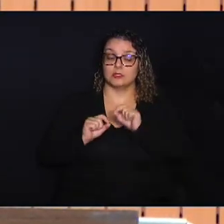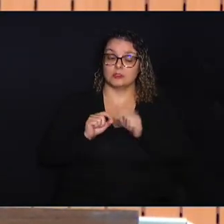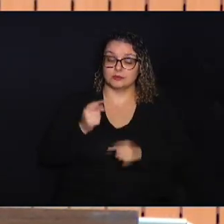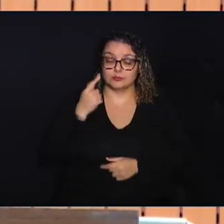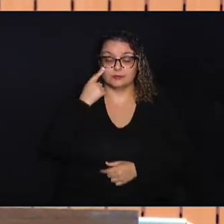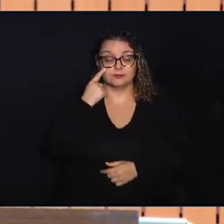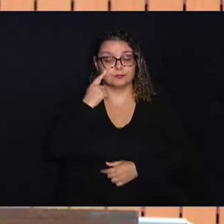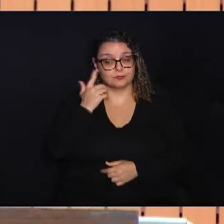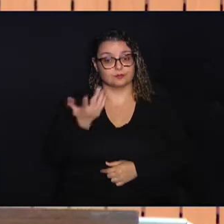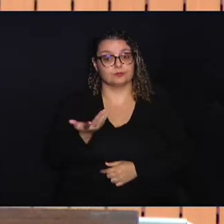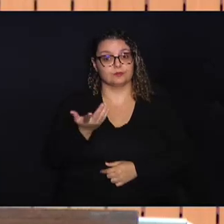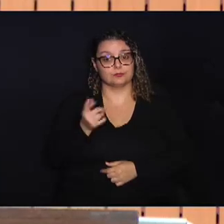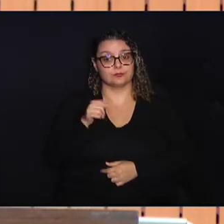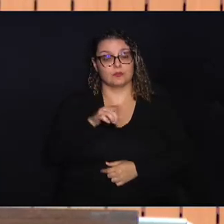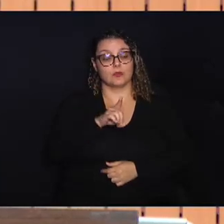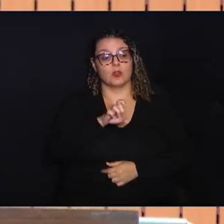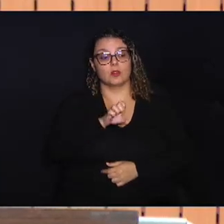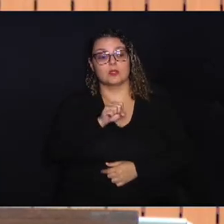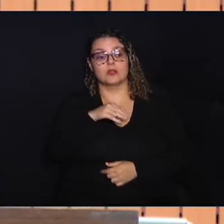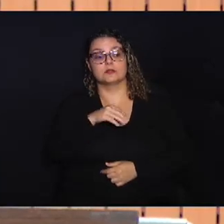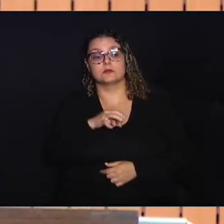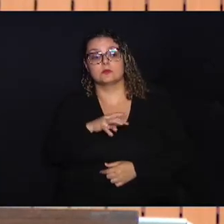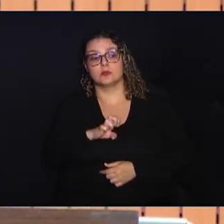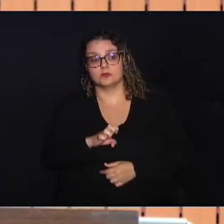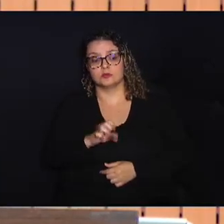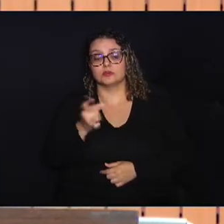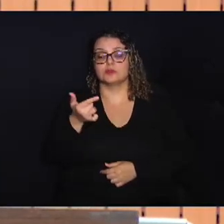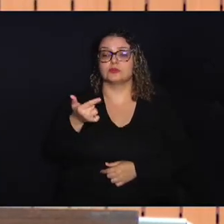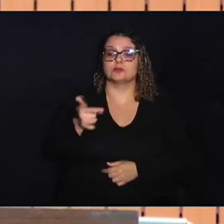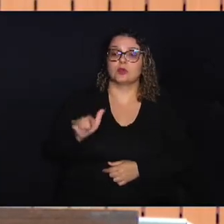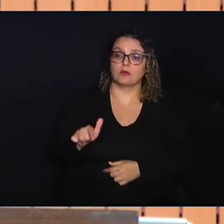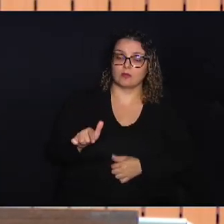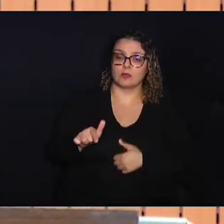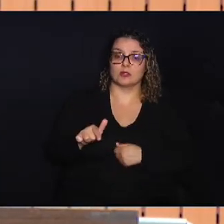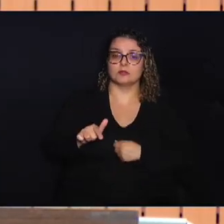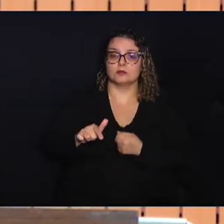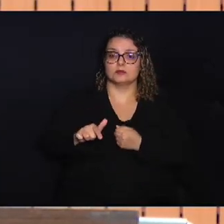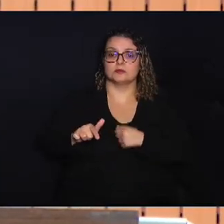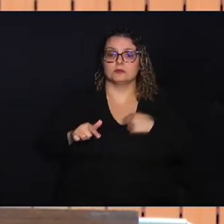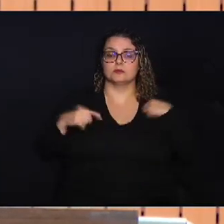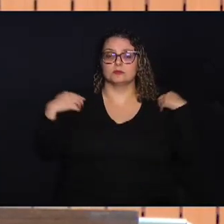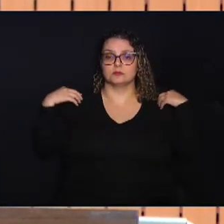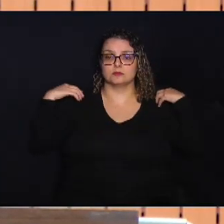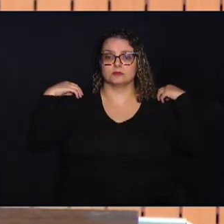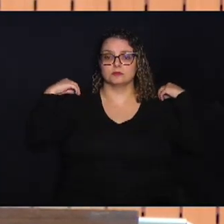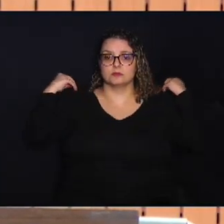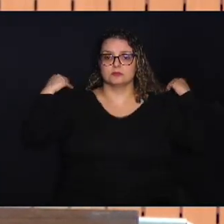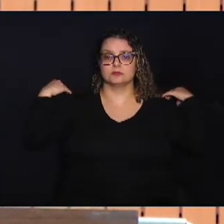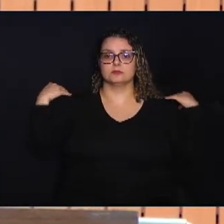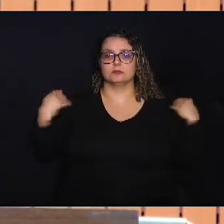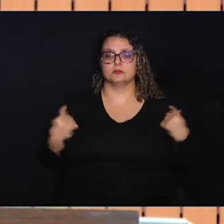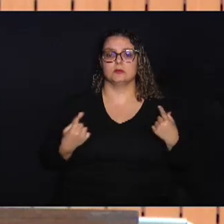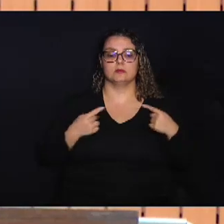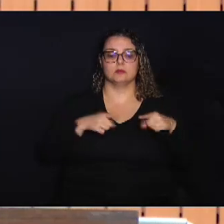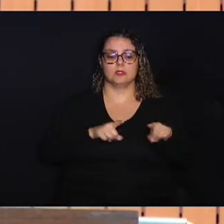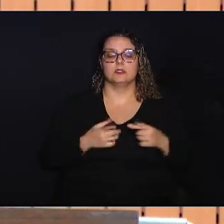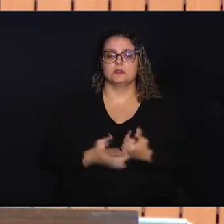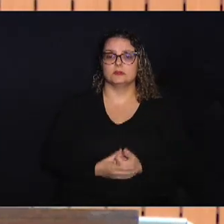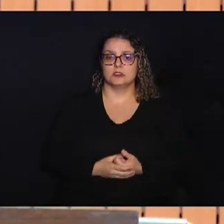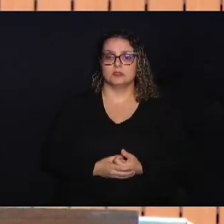presenciando é um desmonte, mais uma vez, um desmonte, um ataque